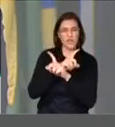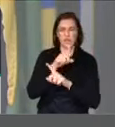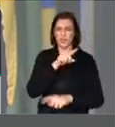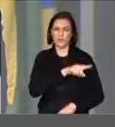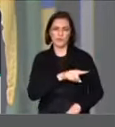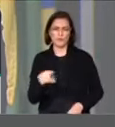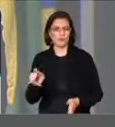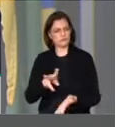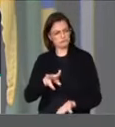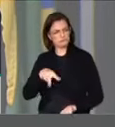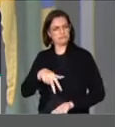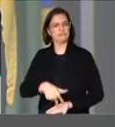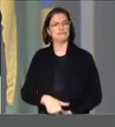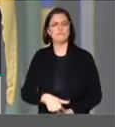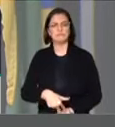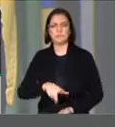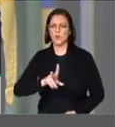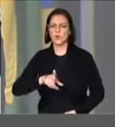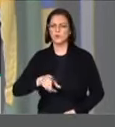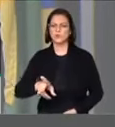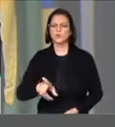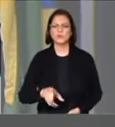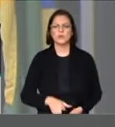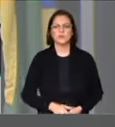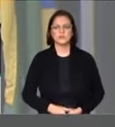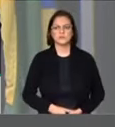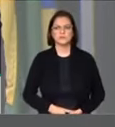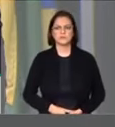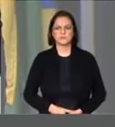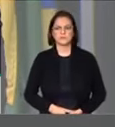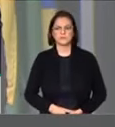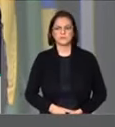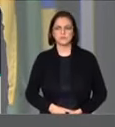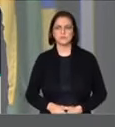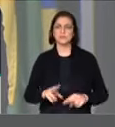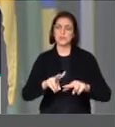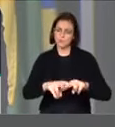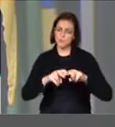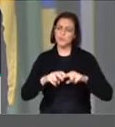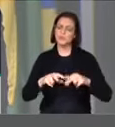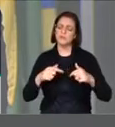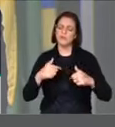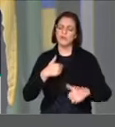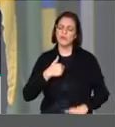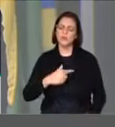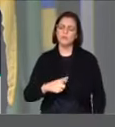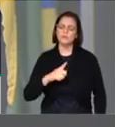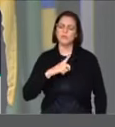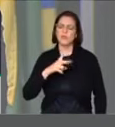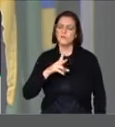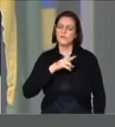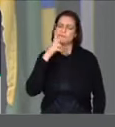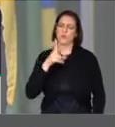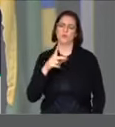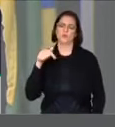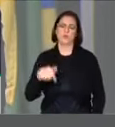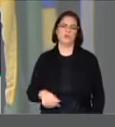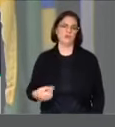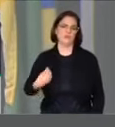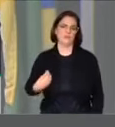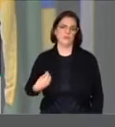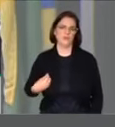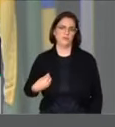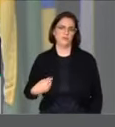vocês continuam se levantando. E é por isso que eu tenho força para estar aqui hoje em dia,